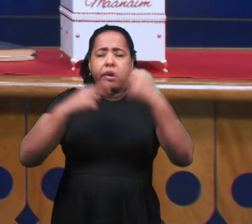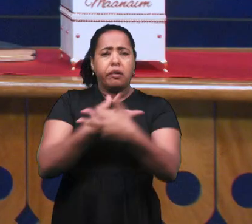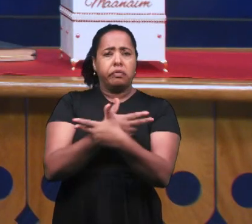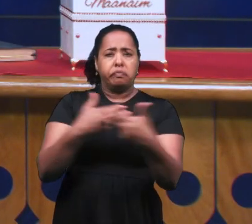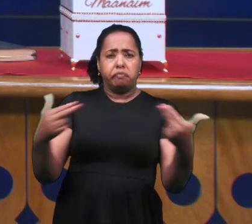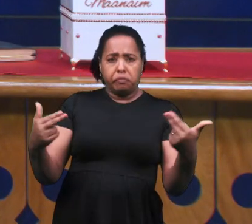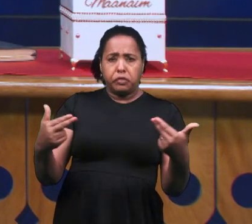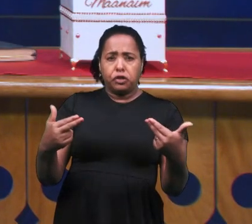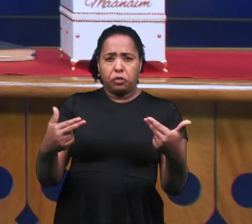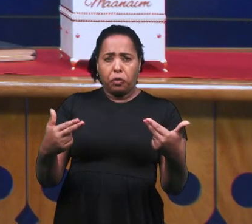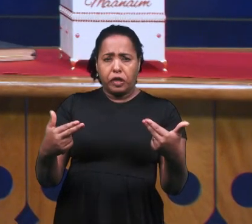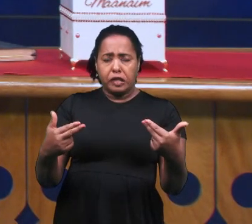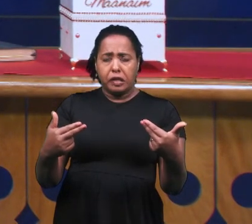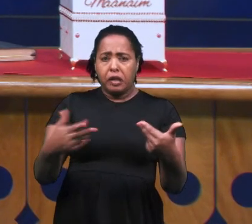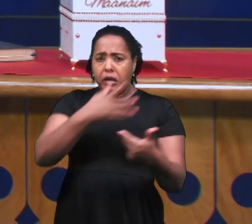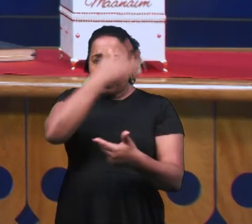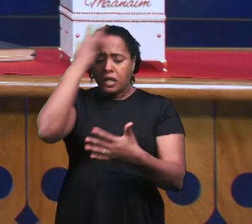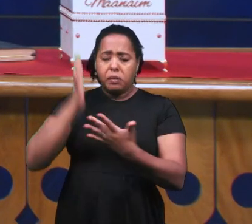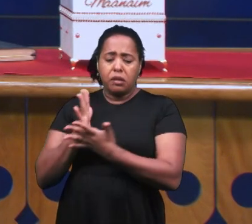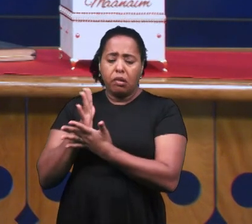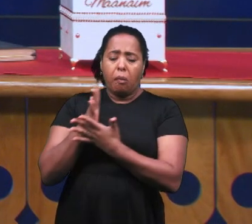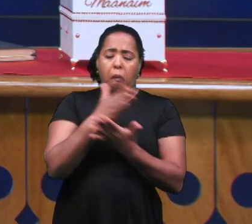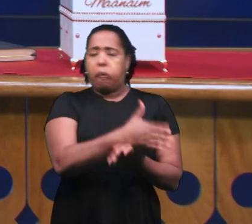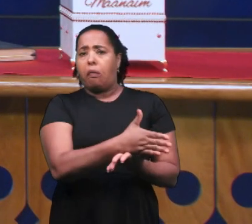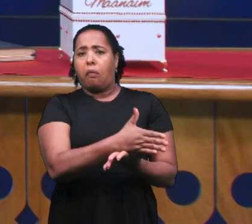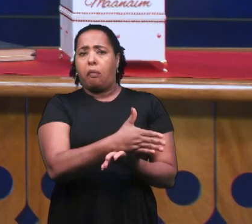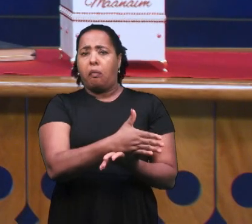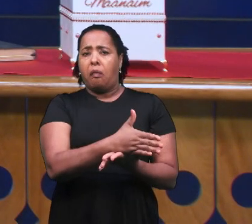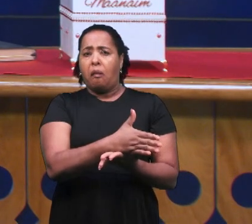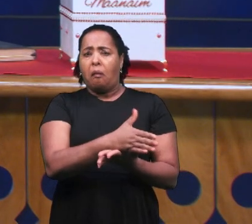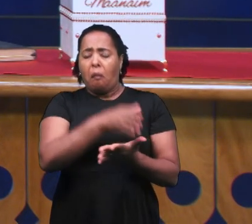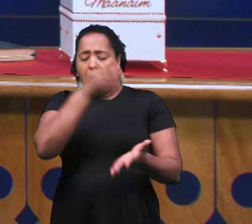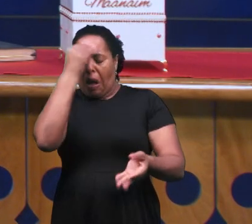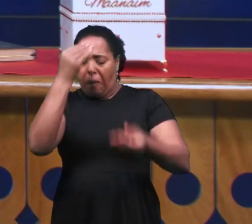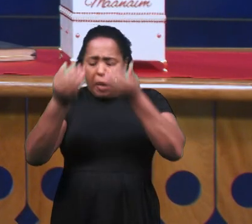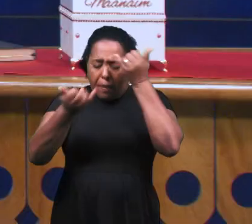enterram as pessoas vivas. Eles enchem as pessoas de